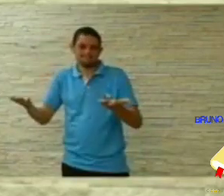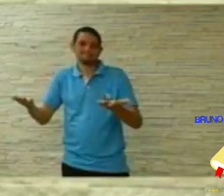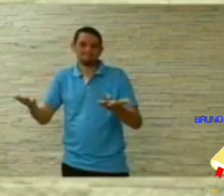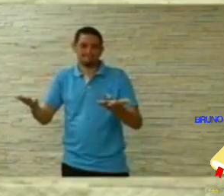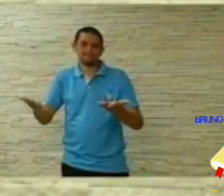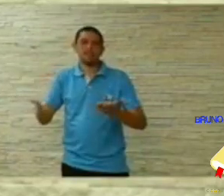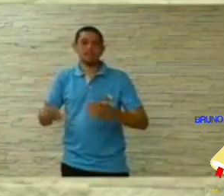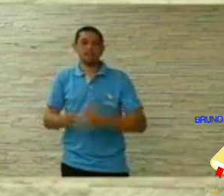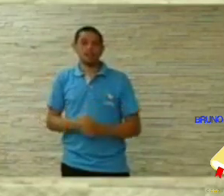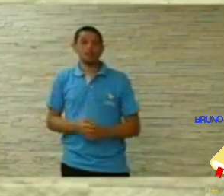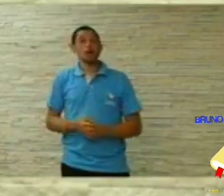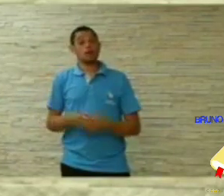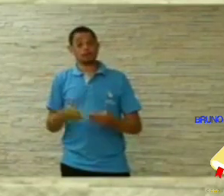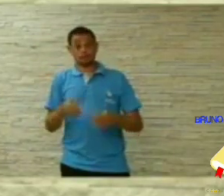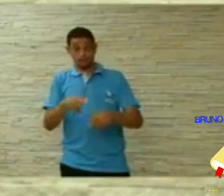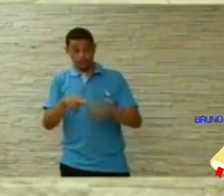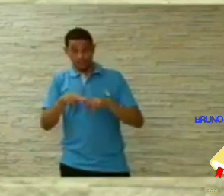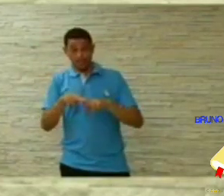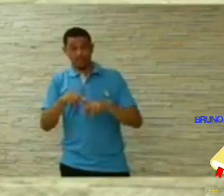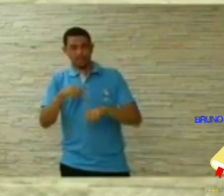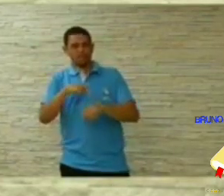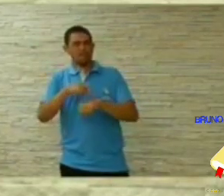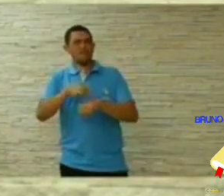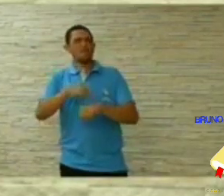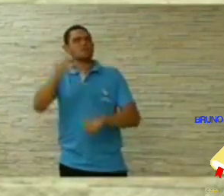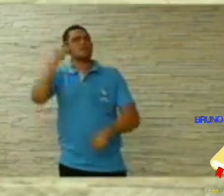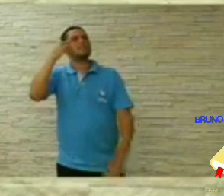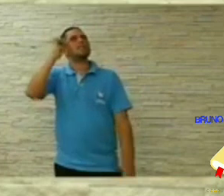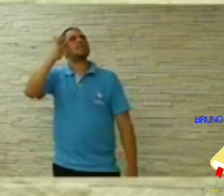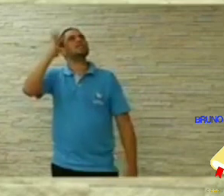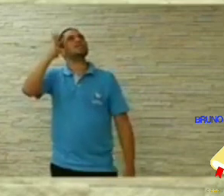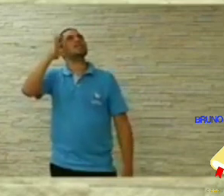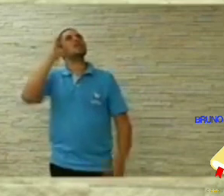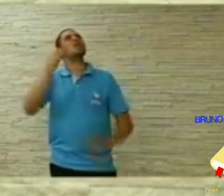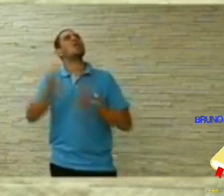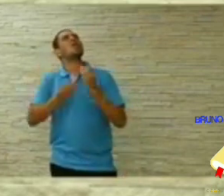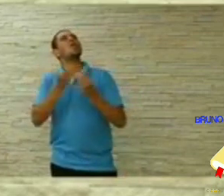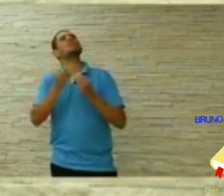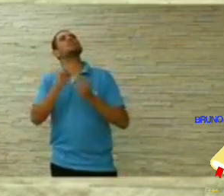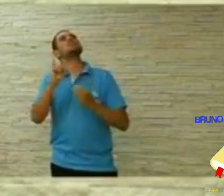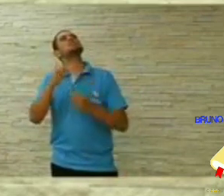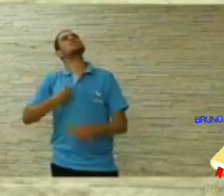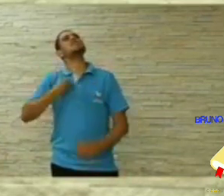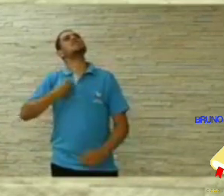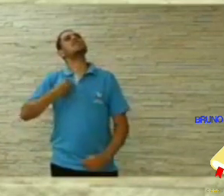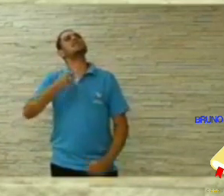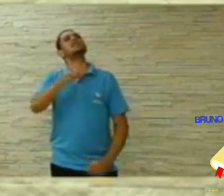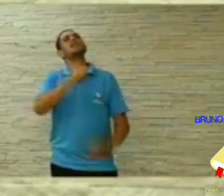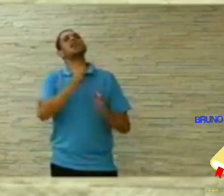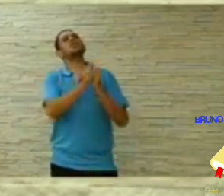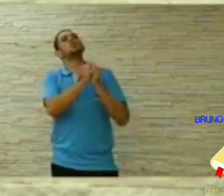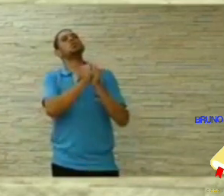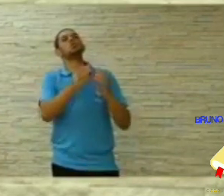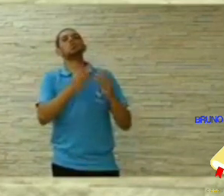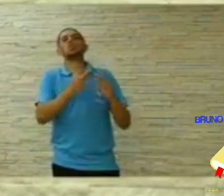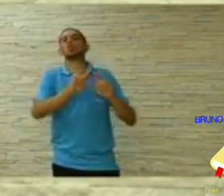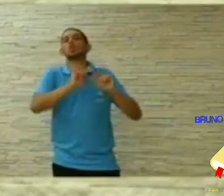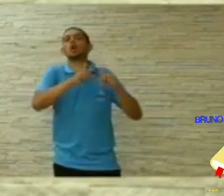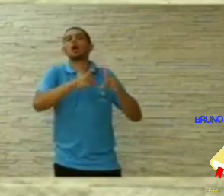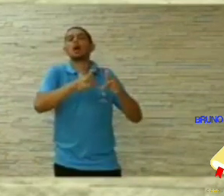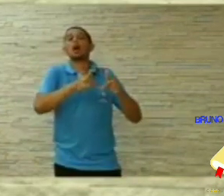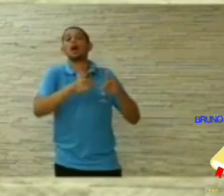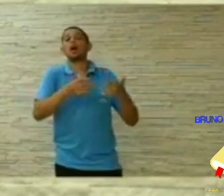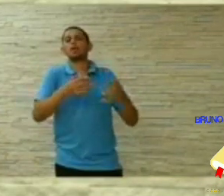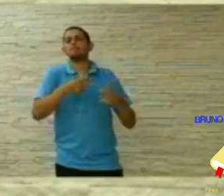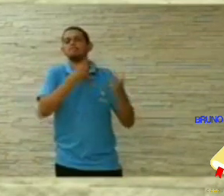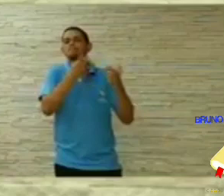bendito. Nesse momento, eu fico imaginando lá como seria lá no meio do povo de Israel. Estariam presentes lá talvez o avô,